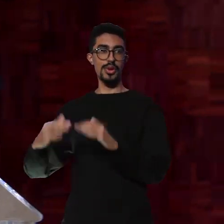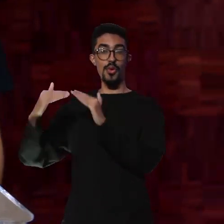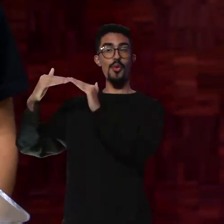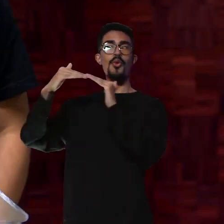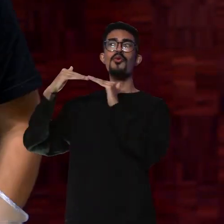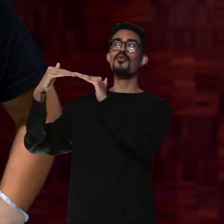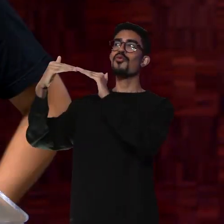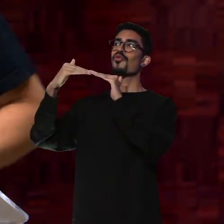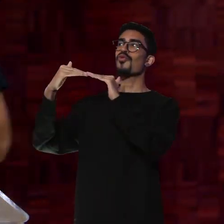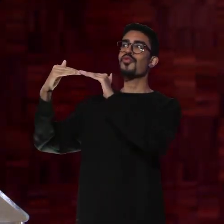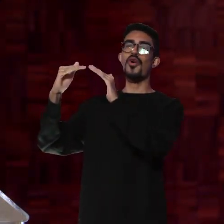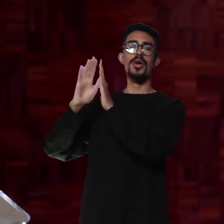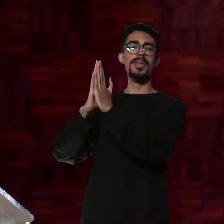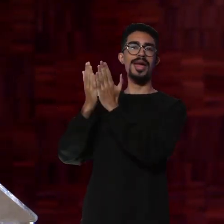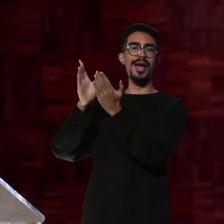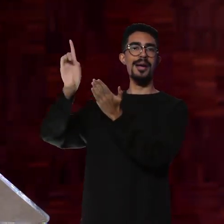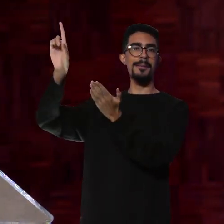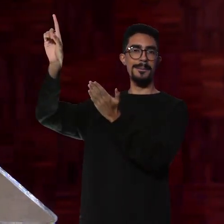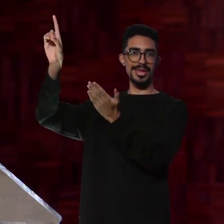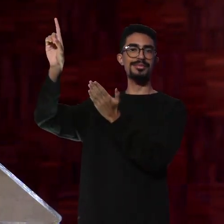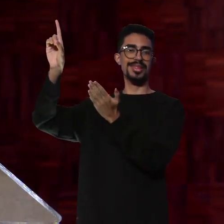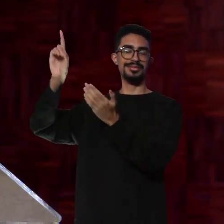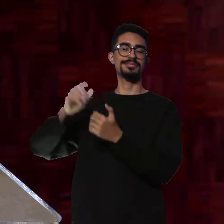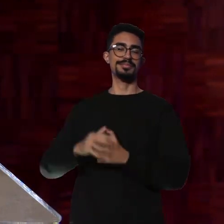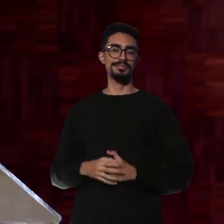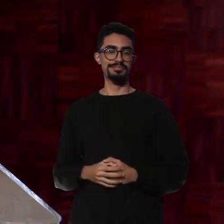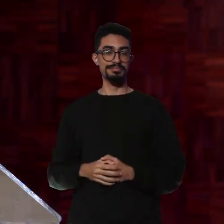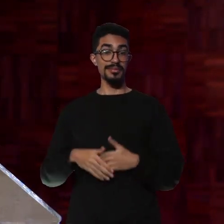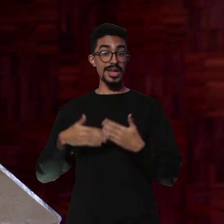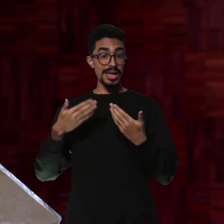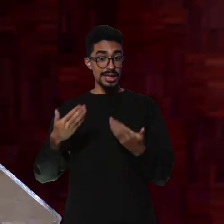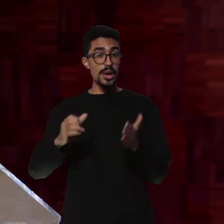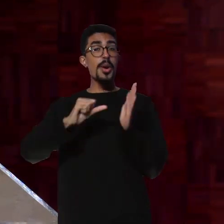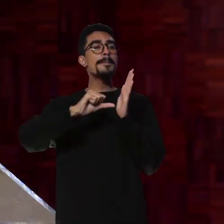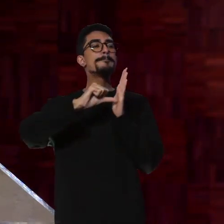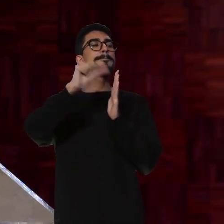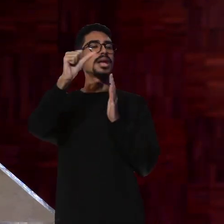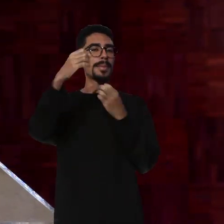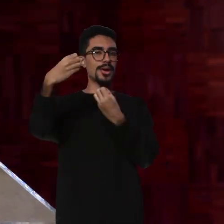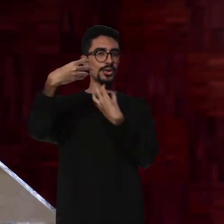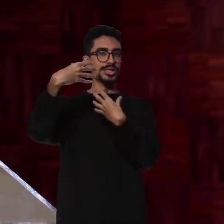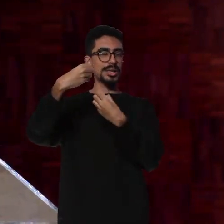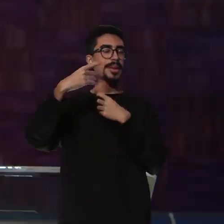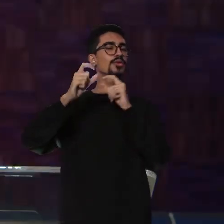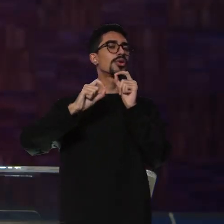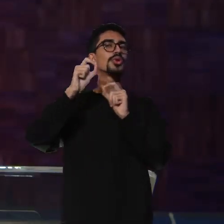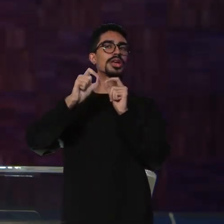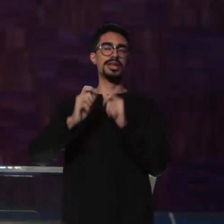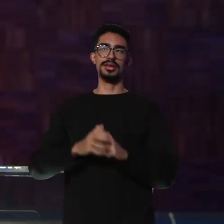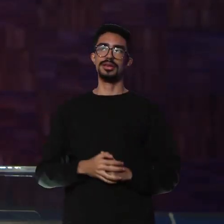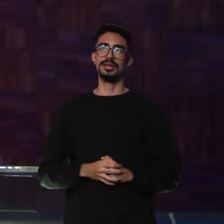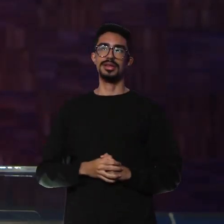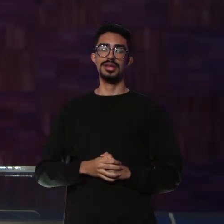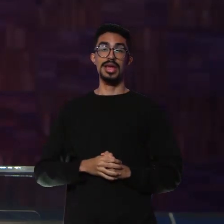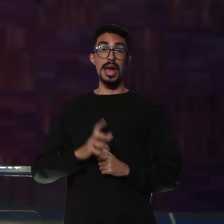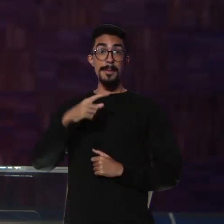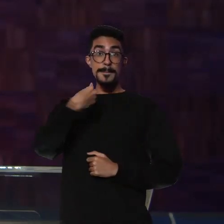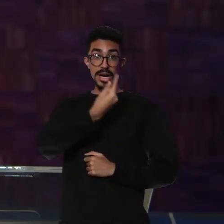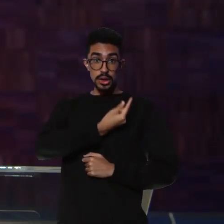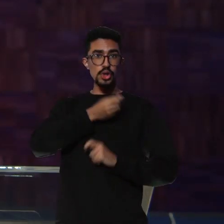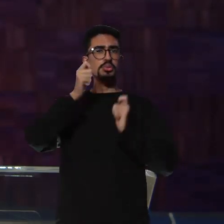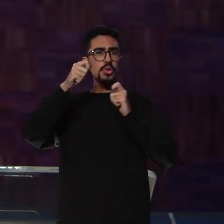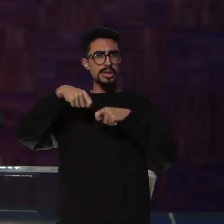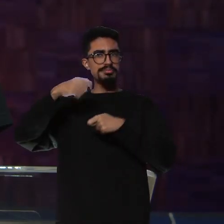Paulo traz para o próprio Timóteo. A primeira maneira que esse texto nos revela é que para discernirmos a vontade de Deus através